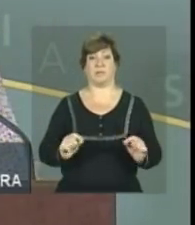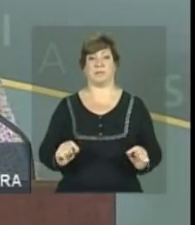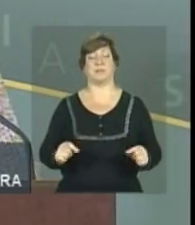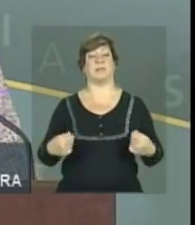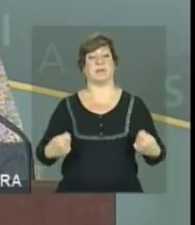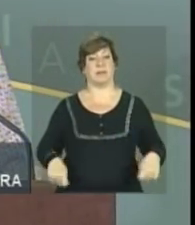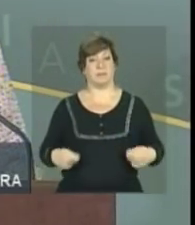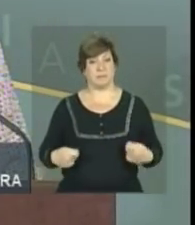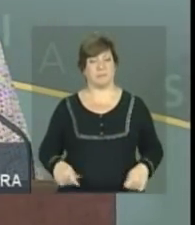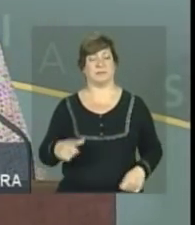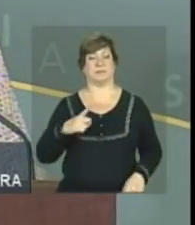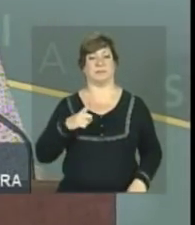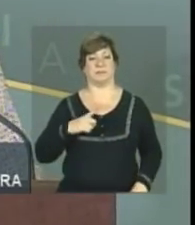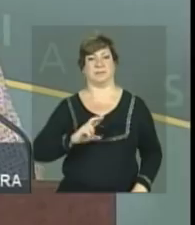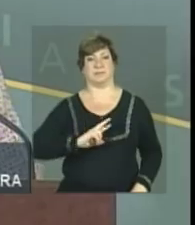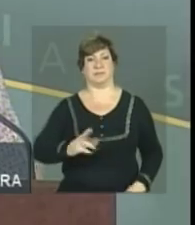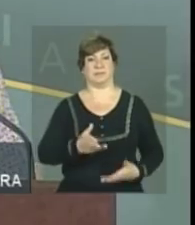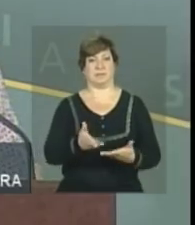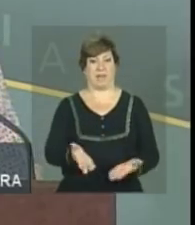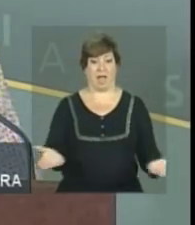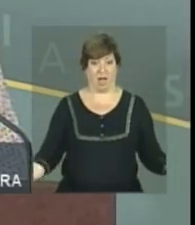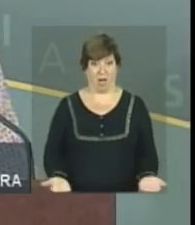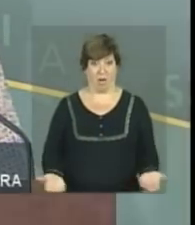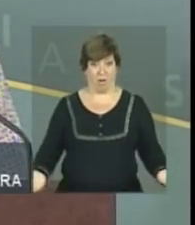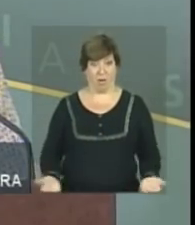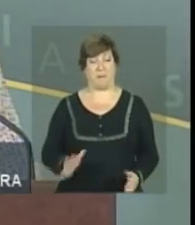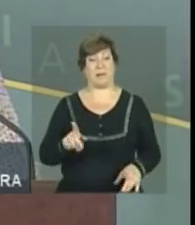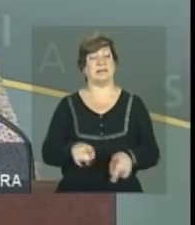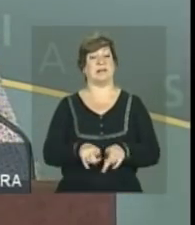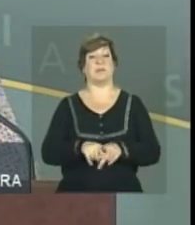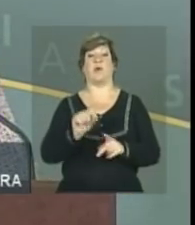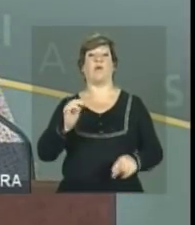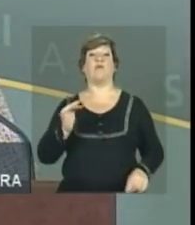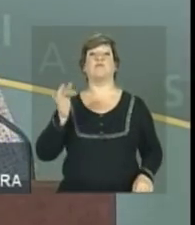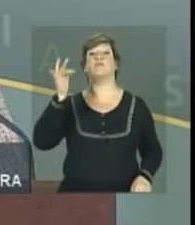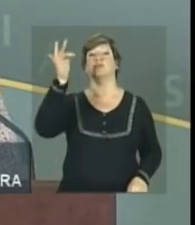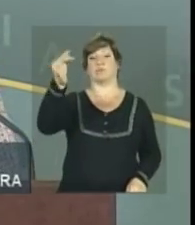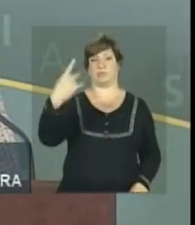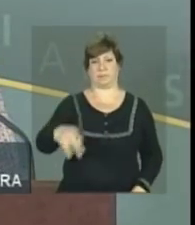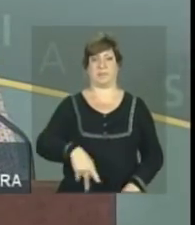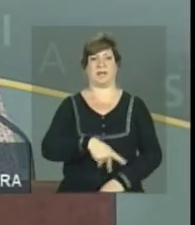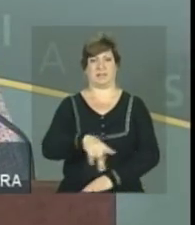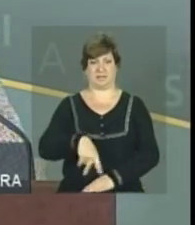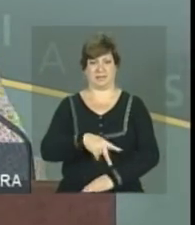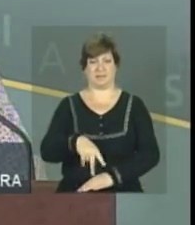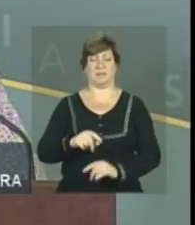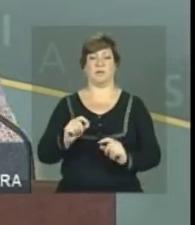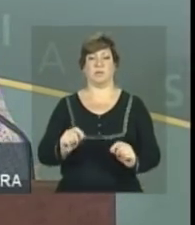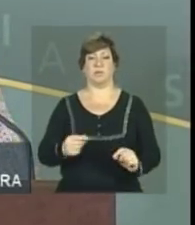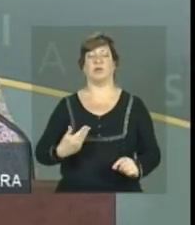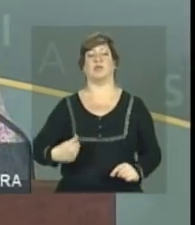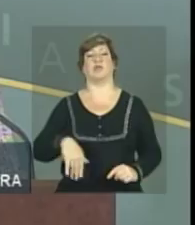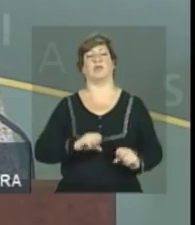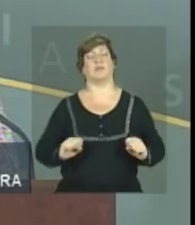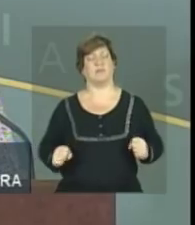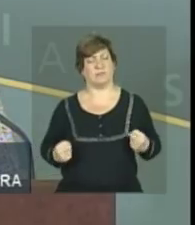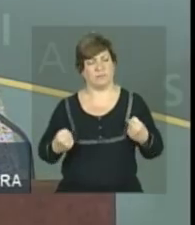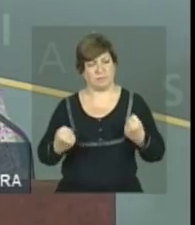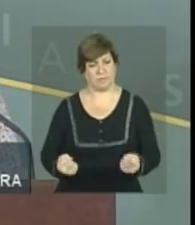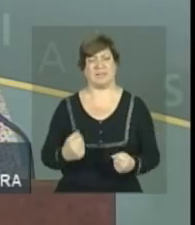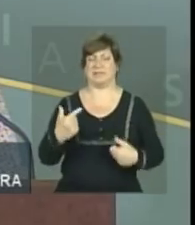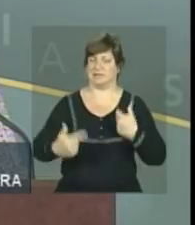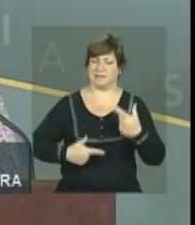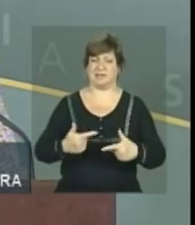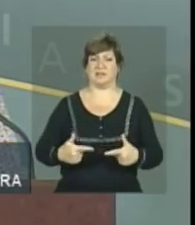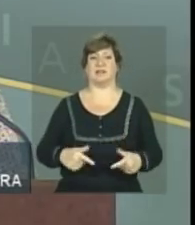deve responder ao presente, mas também ao futuro do país. E que nos dedicaremos enquanto estivermos